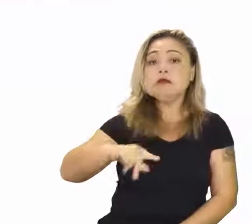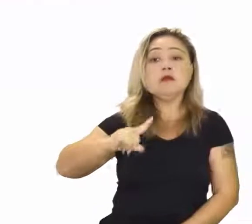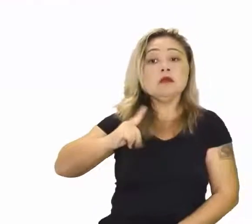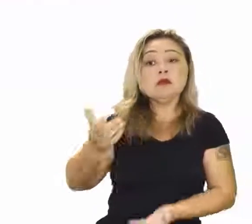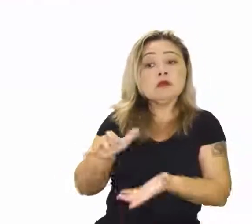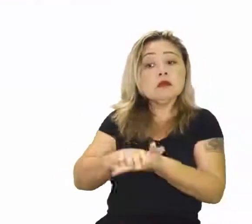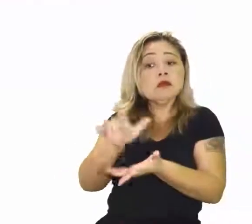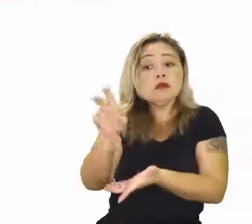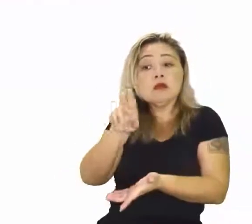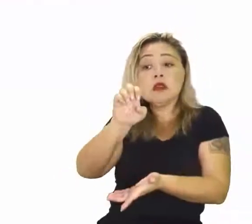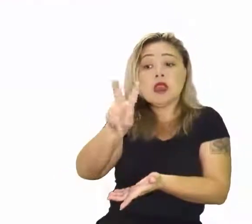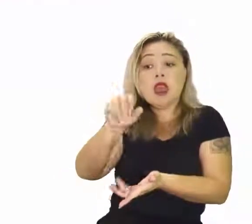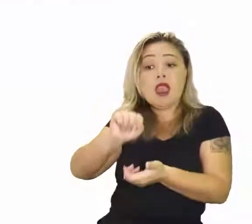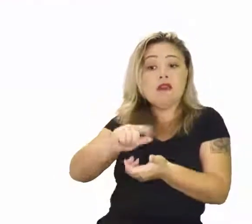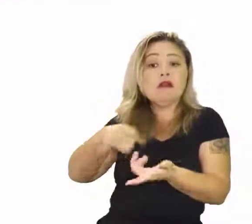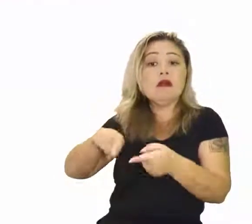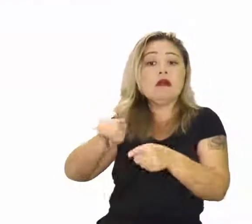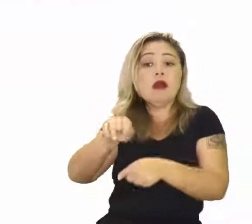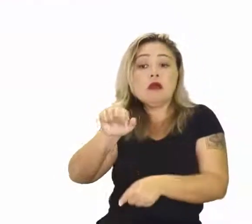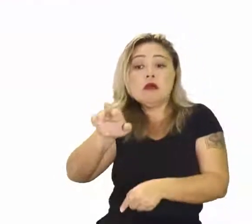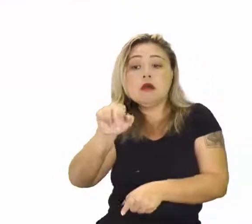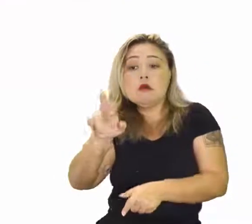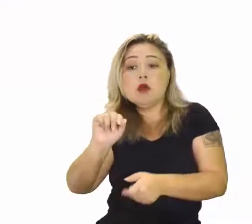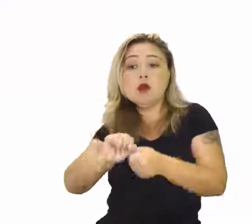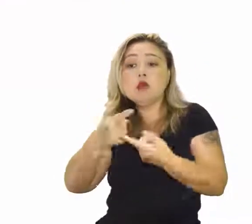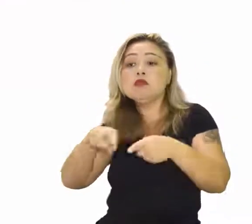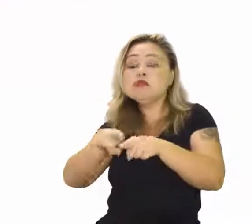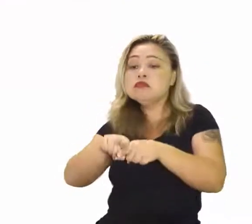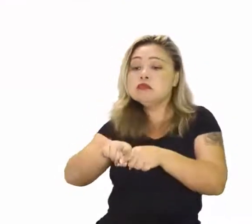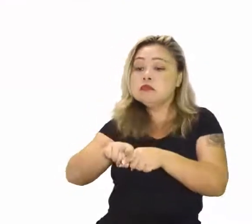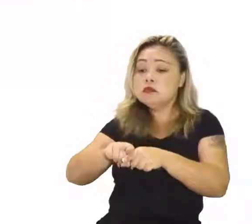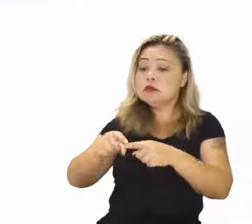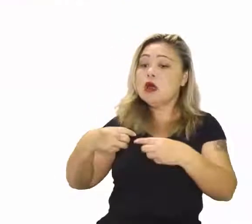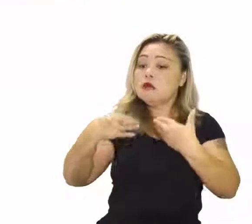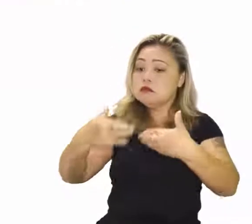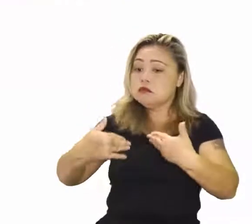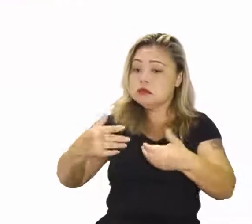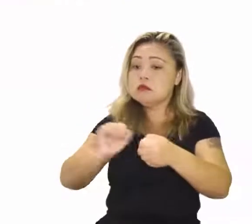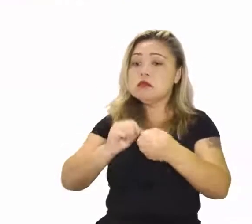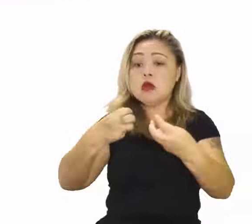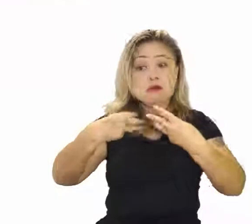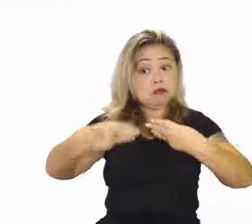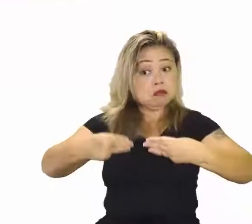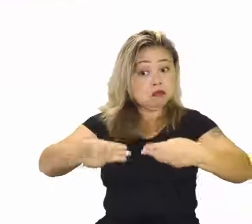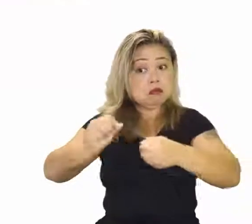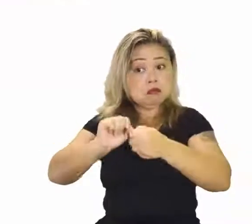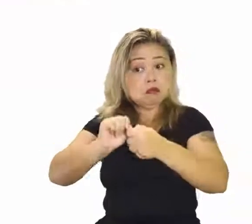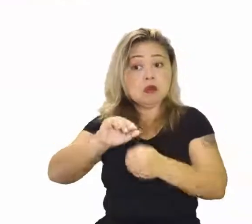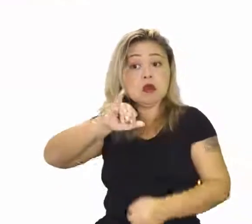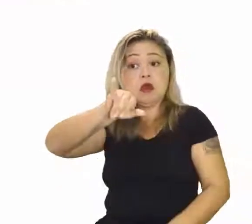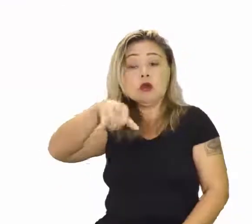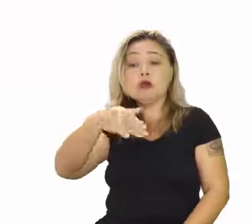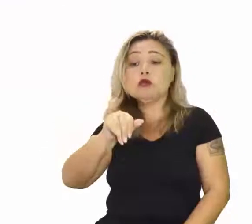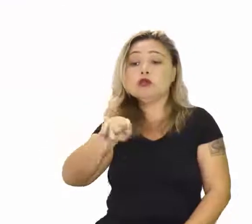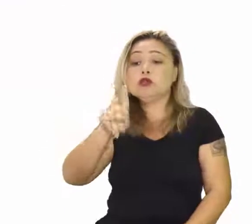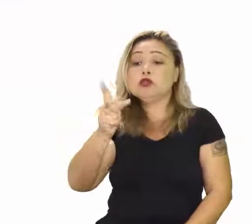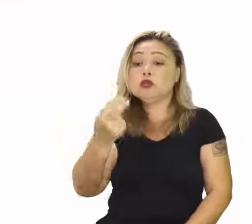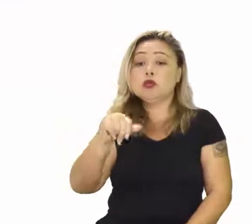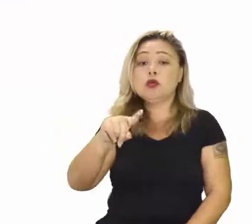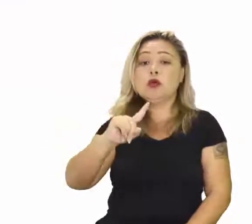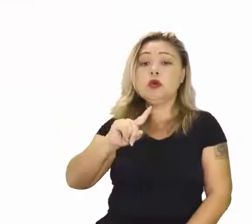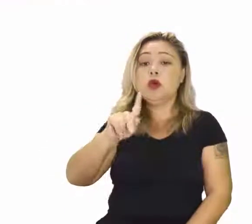mulher Eva Braun e o ministro Joseph Goebbels decidiram